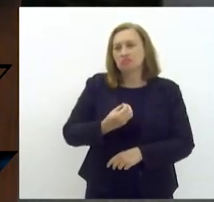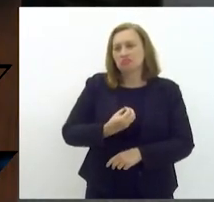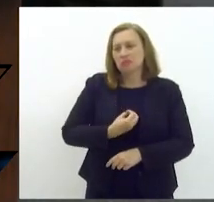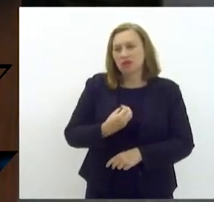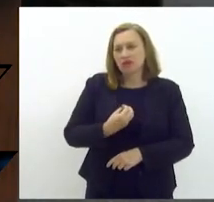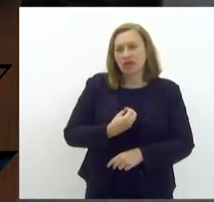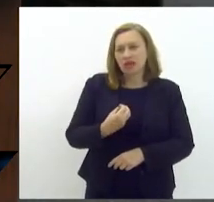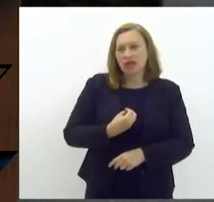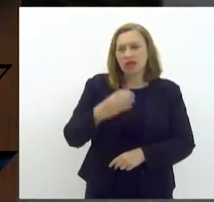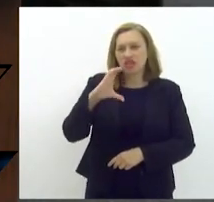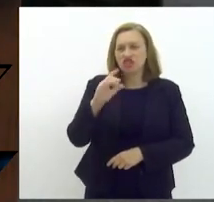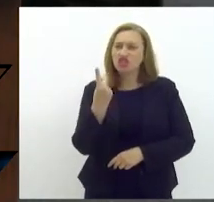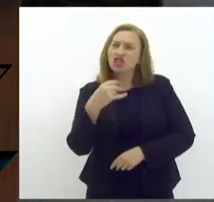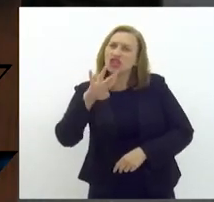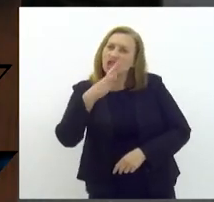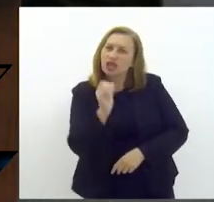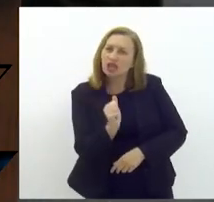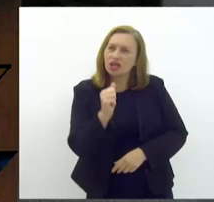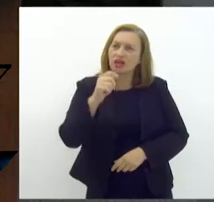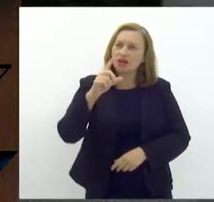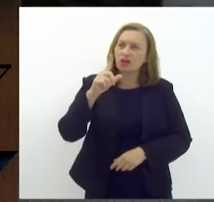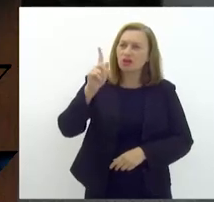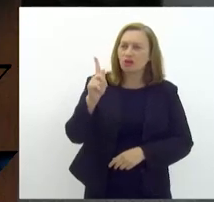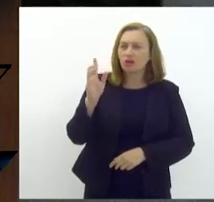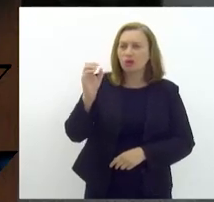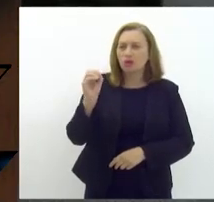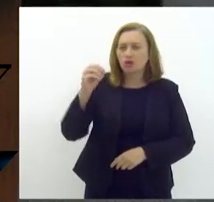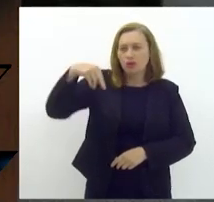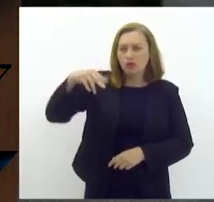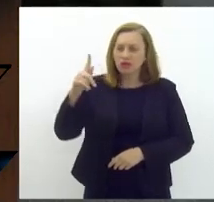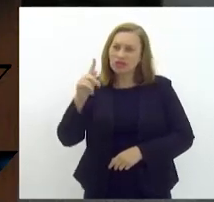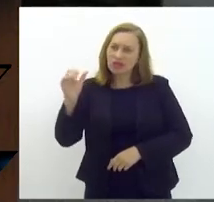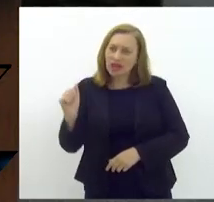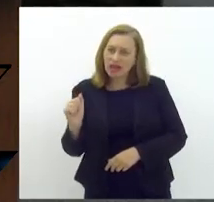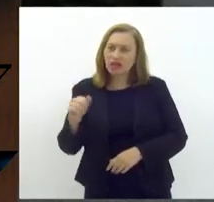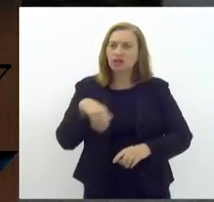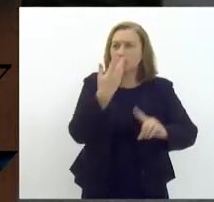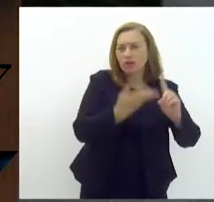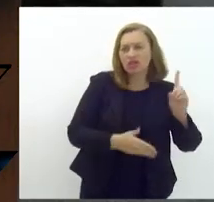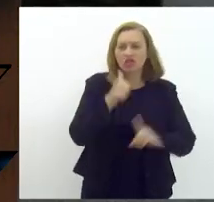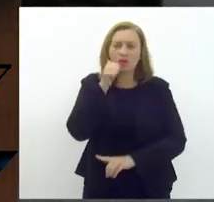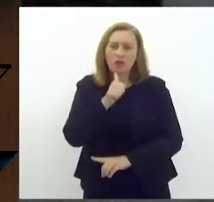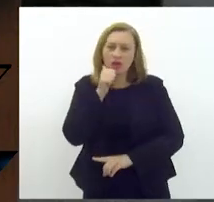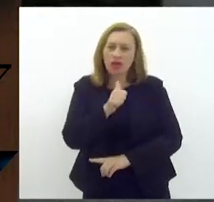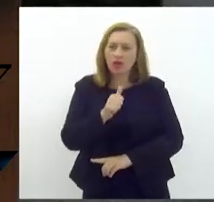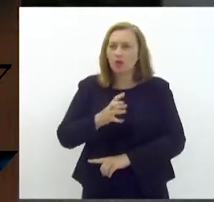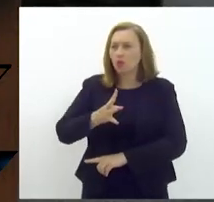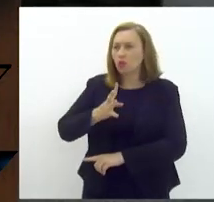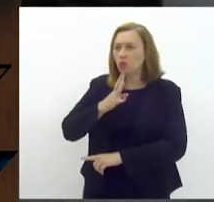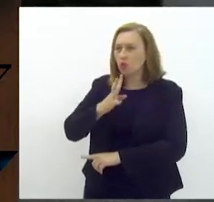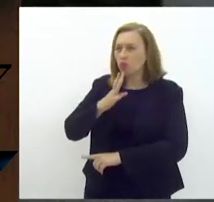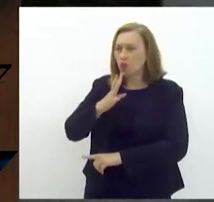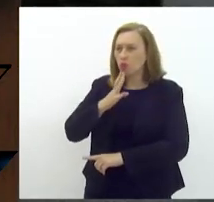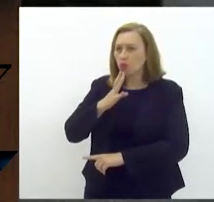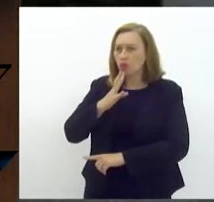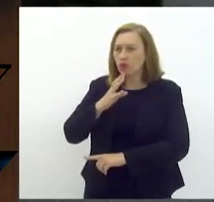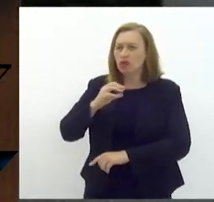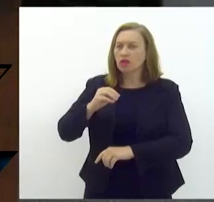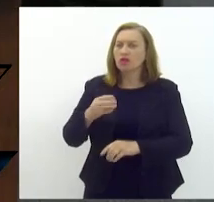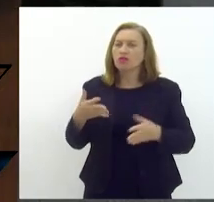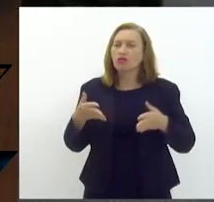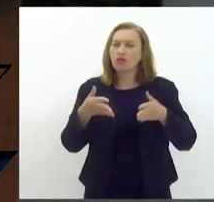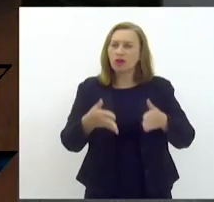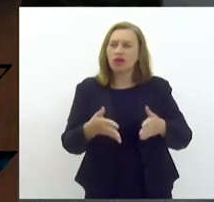câmara municipal do Rio de Janeiro com o objetivo de homenagear personalidade femininas que reconhecidamente tenham se destacado em prol das casas